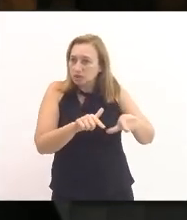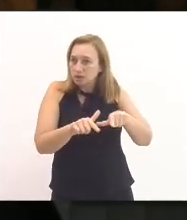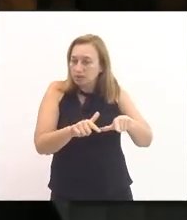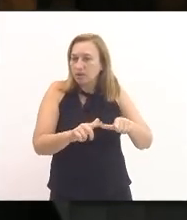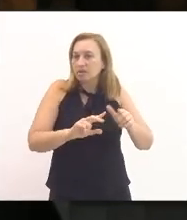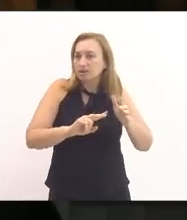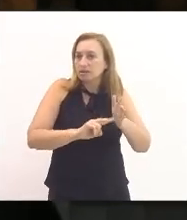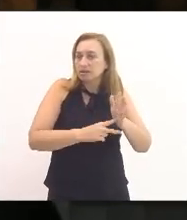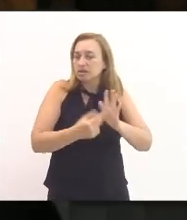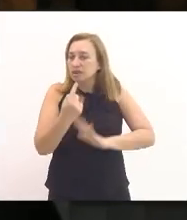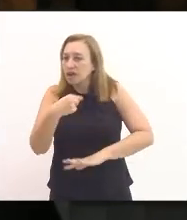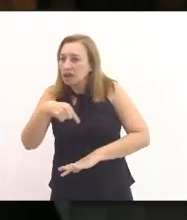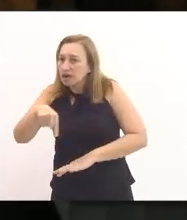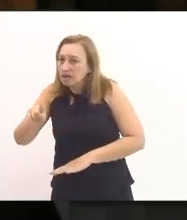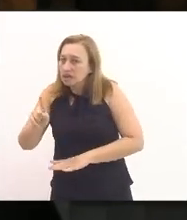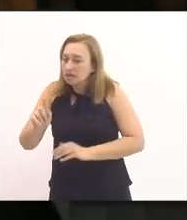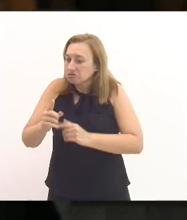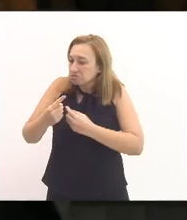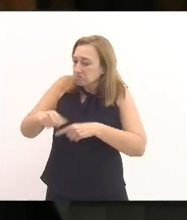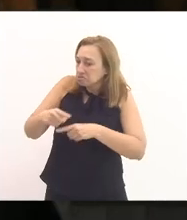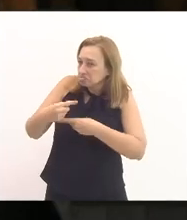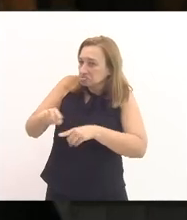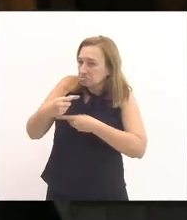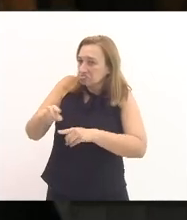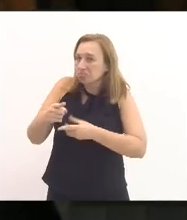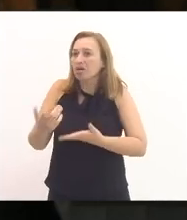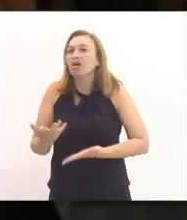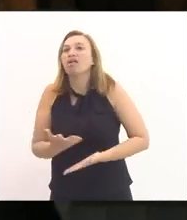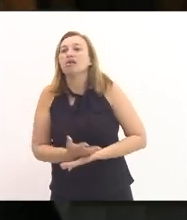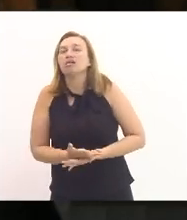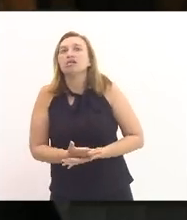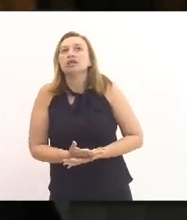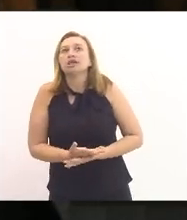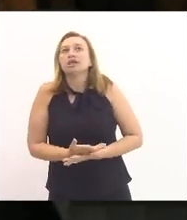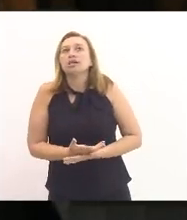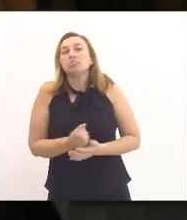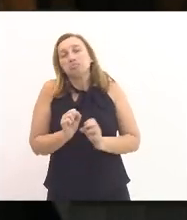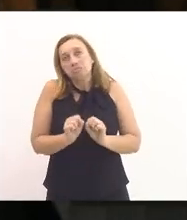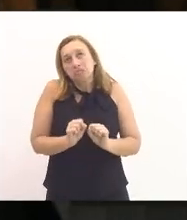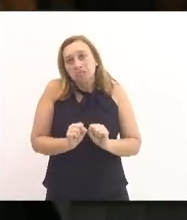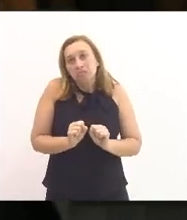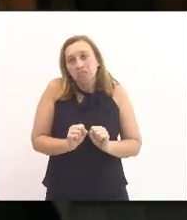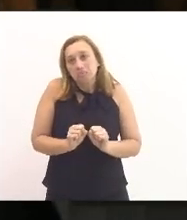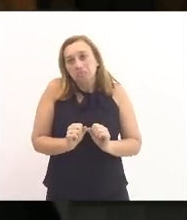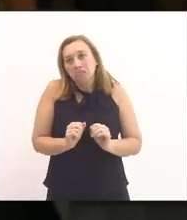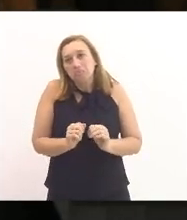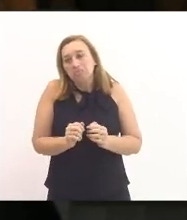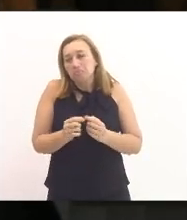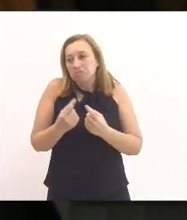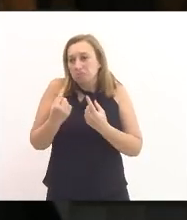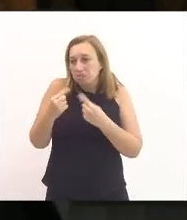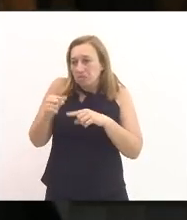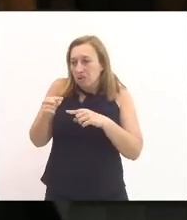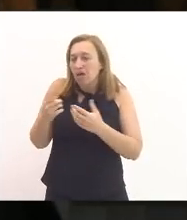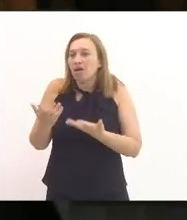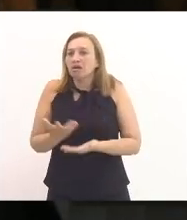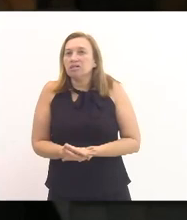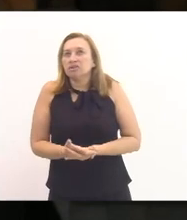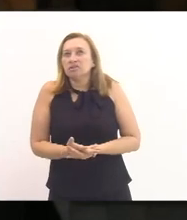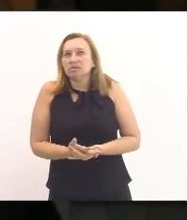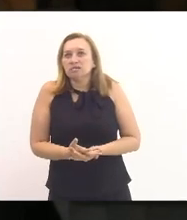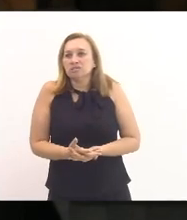sujeito aí a percepção sujeito a retaliações né